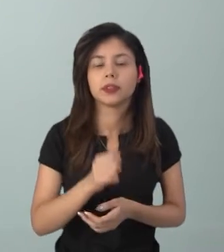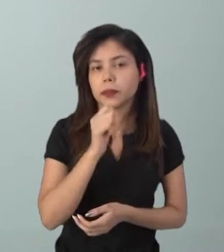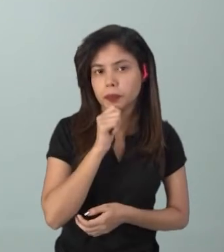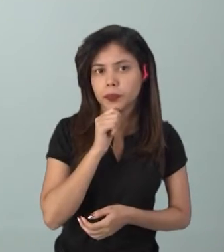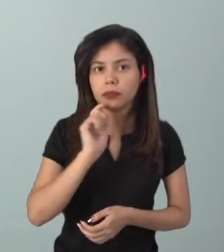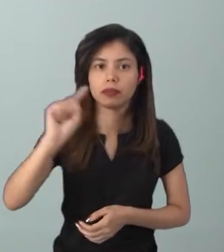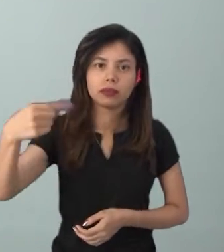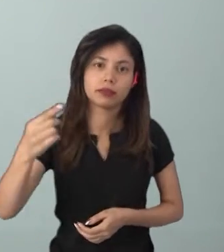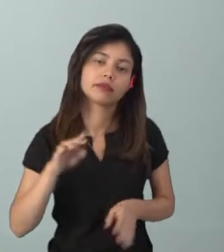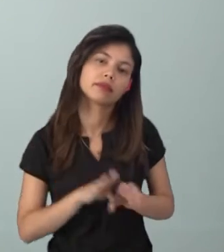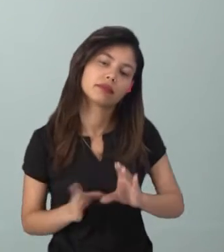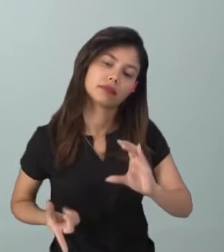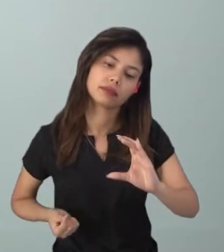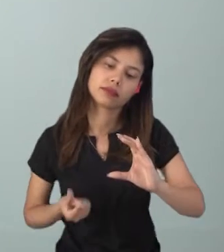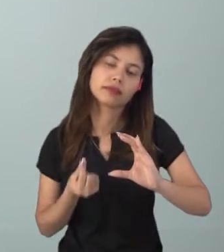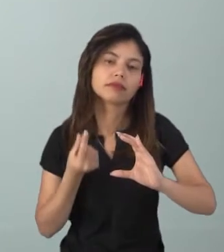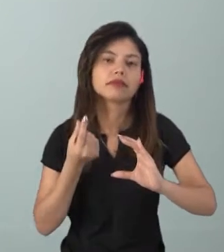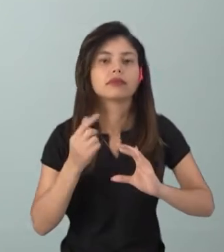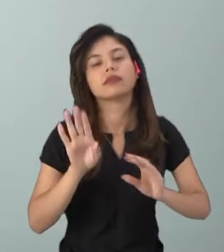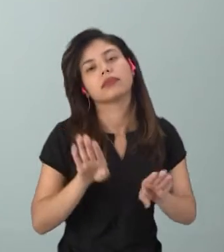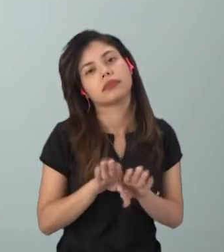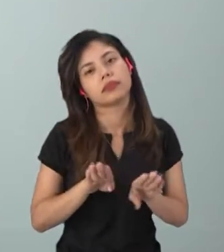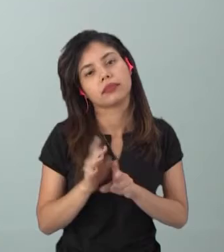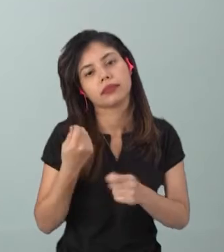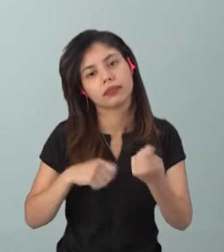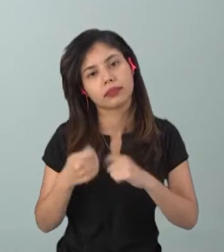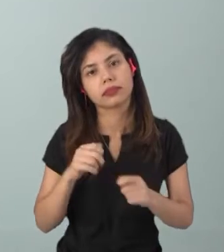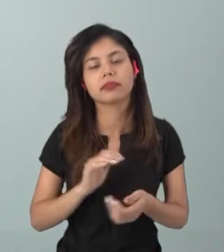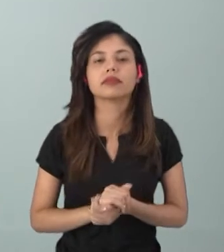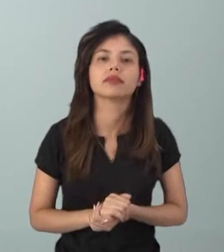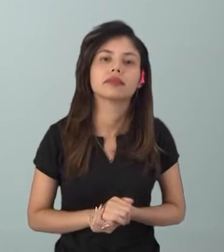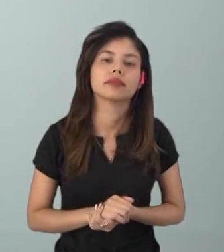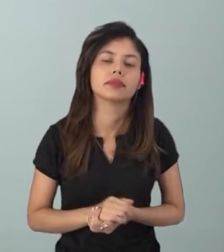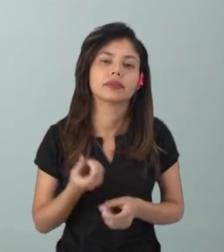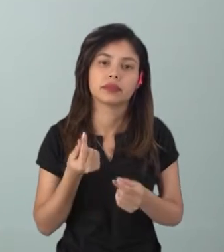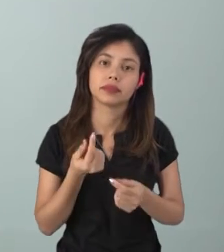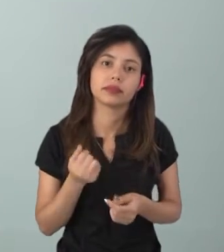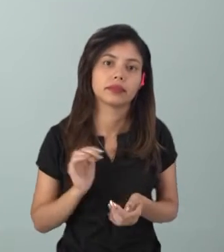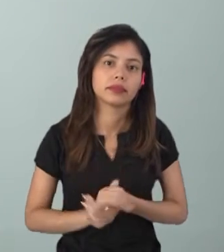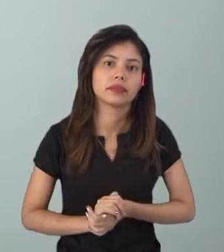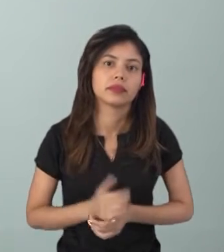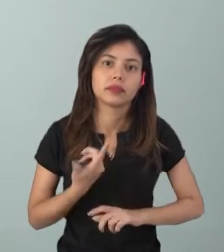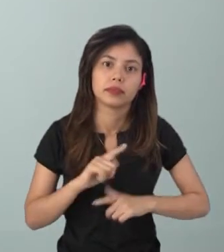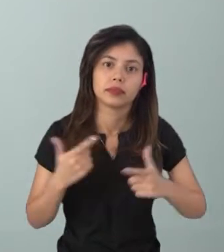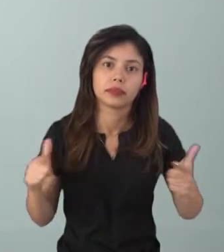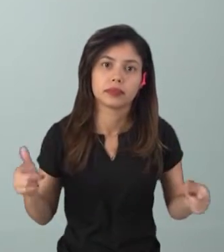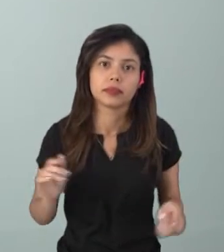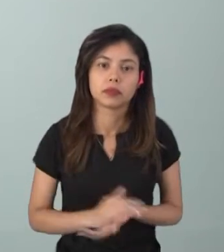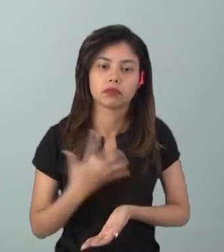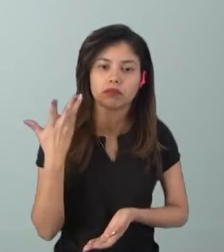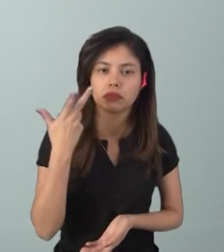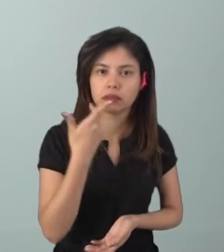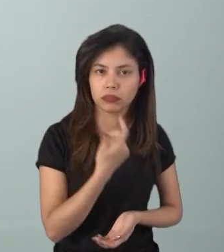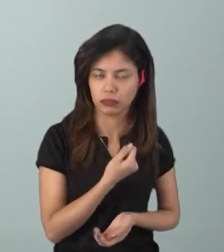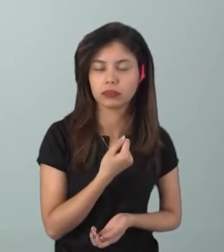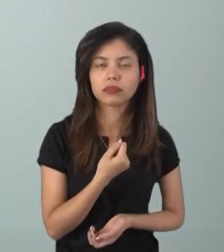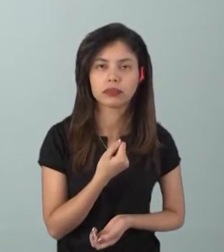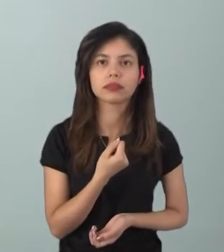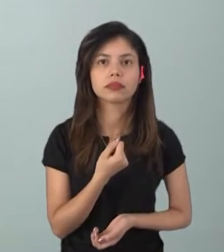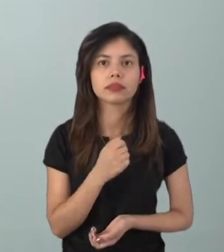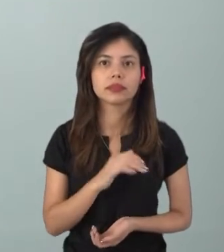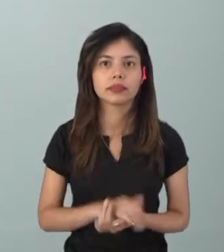o capital, né? Existe o capitalismo, o interesse financeiro. Ou seja, cada vez mais as coisas são feitas bonitas e